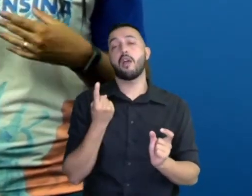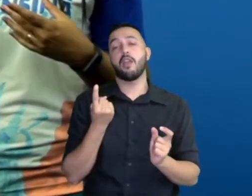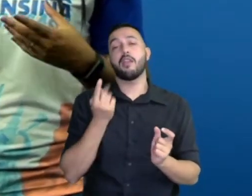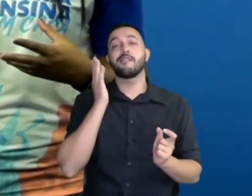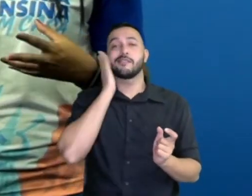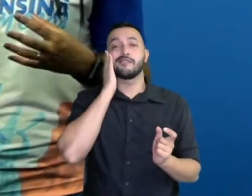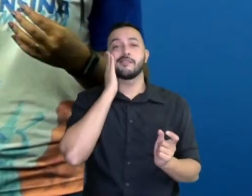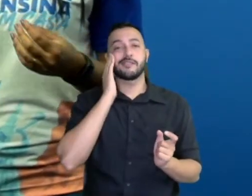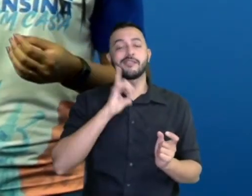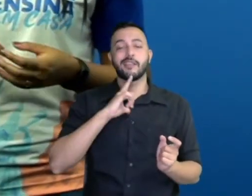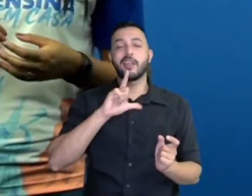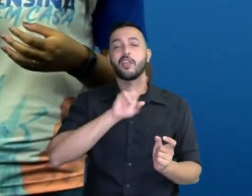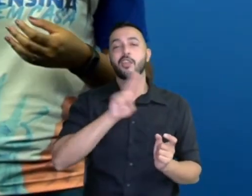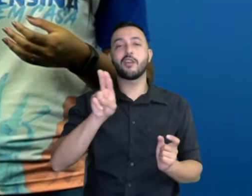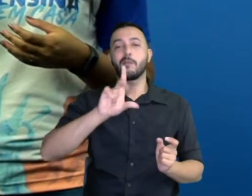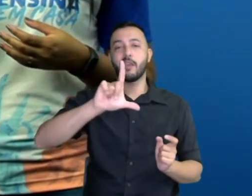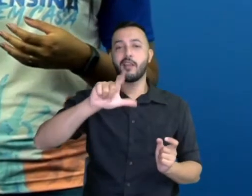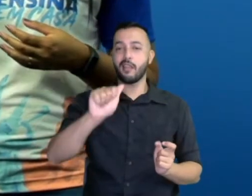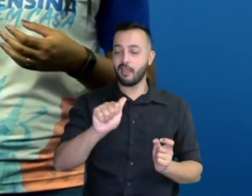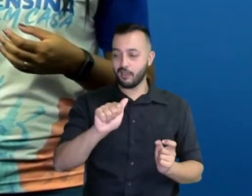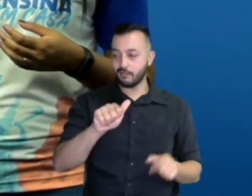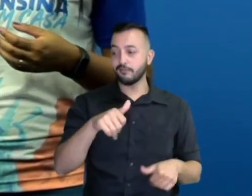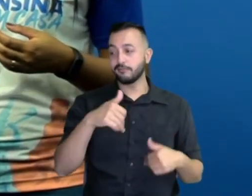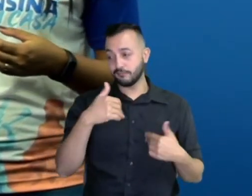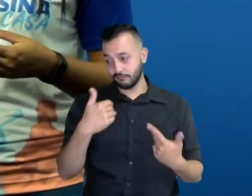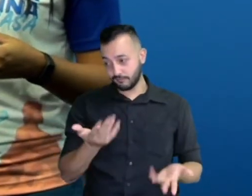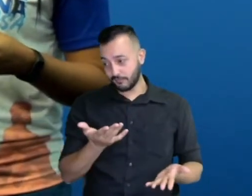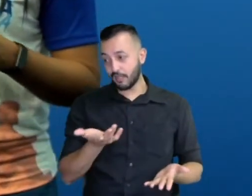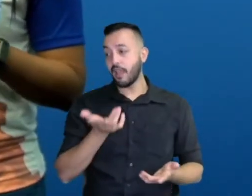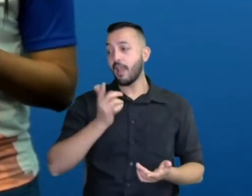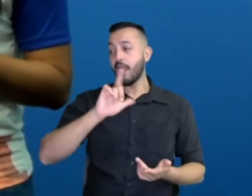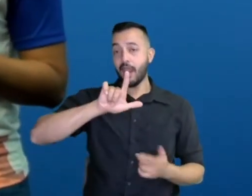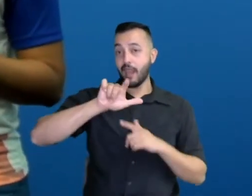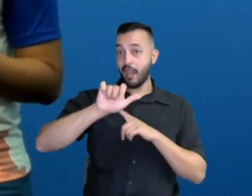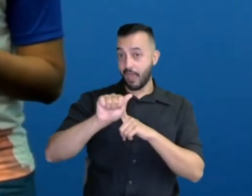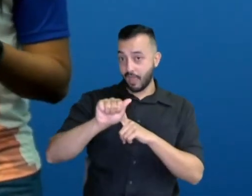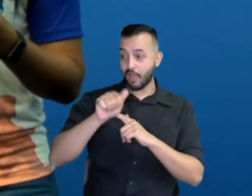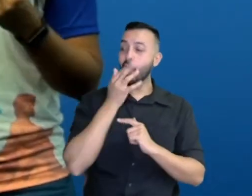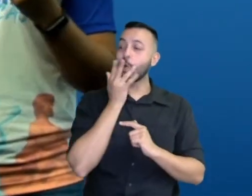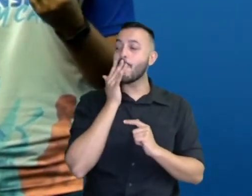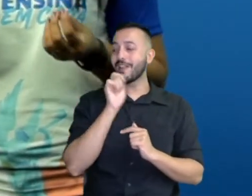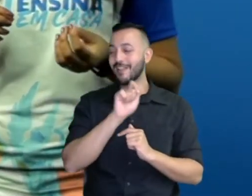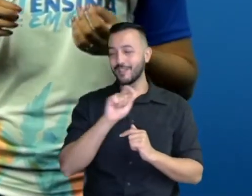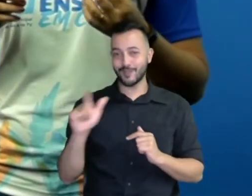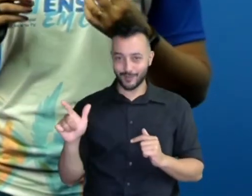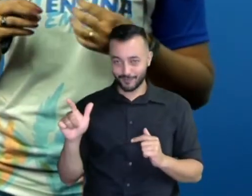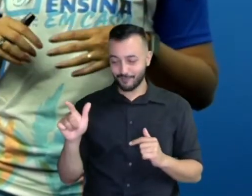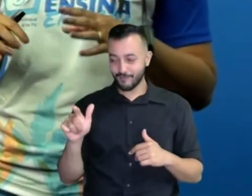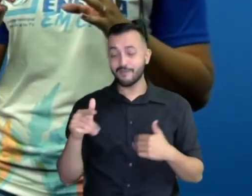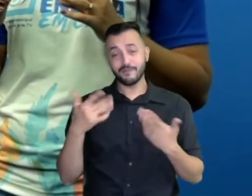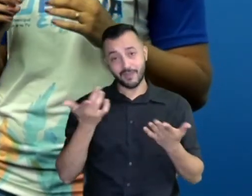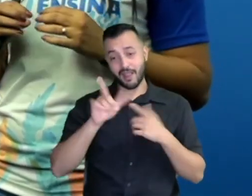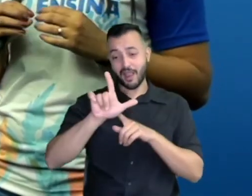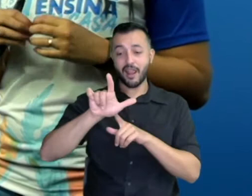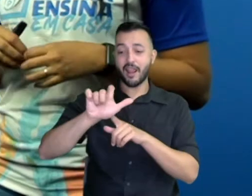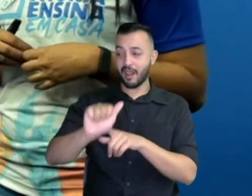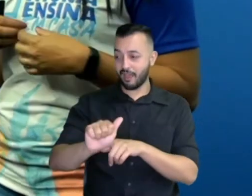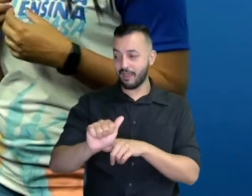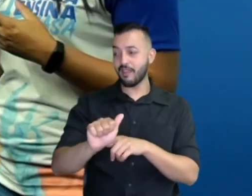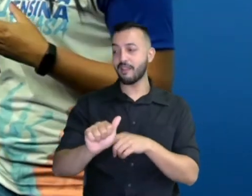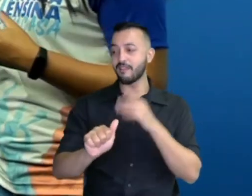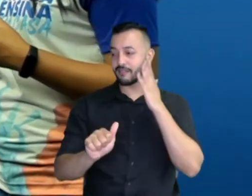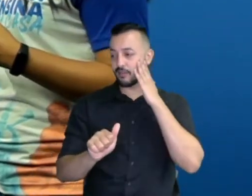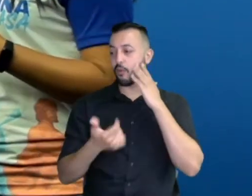tem o la. Então, me agrada mais la de color azul. Prefiero el de